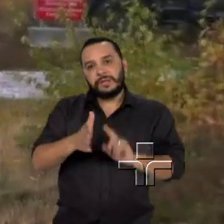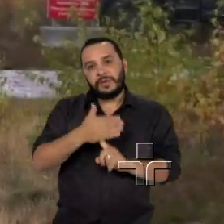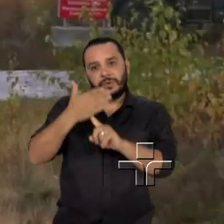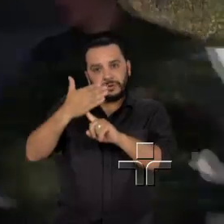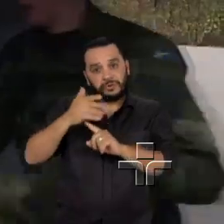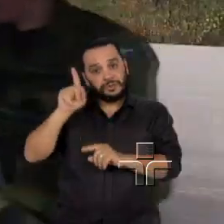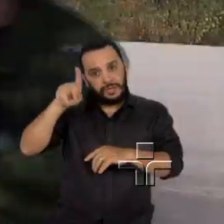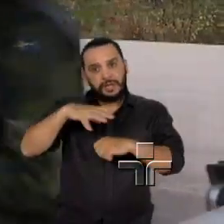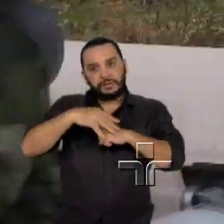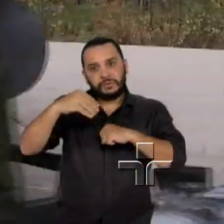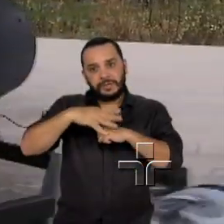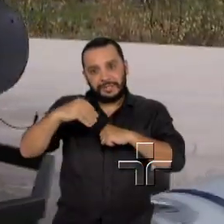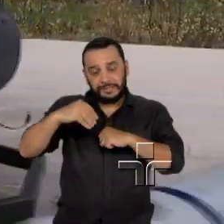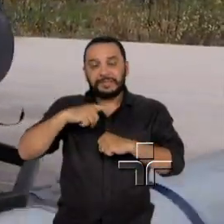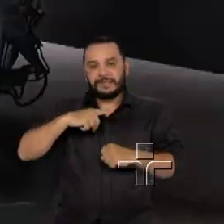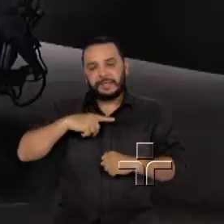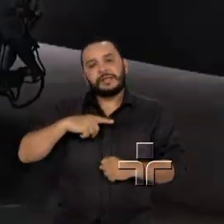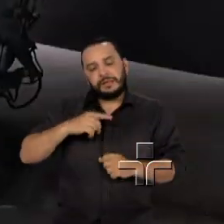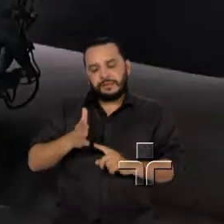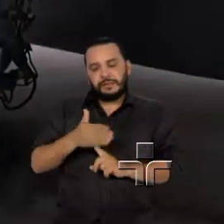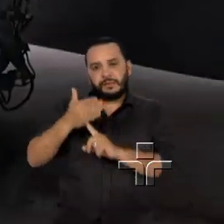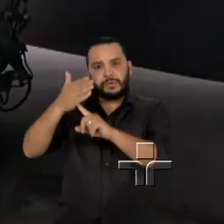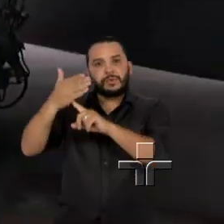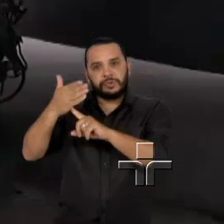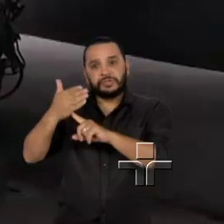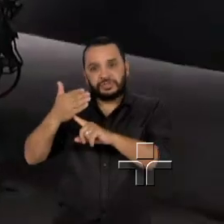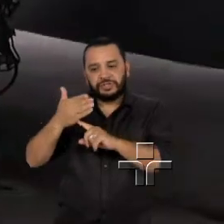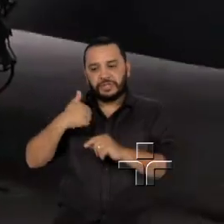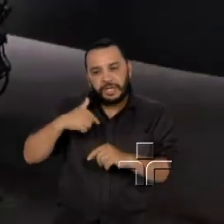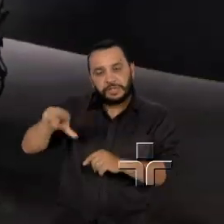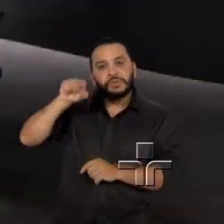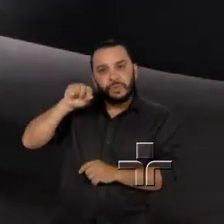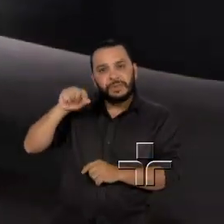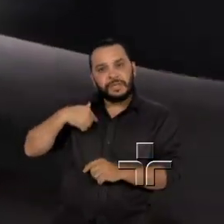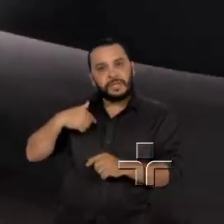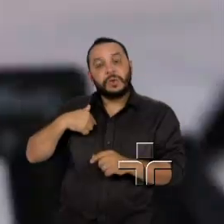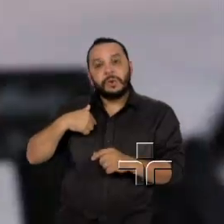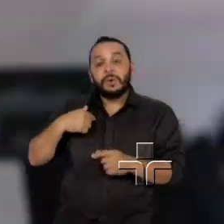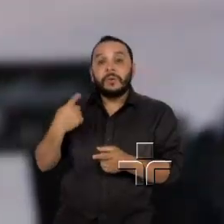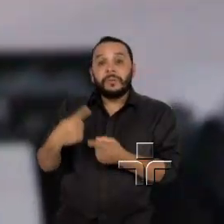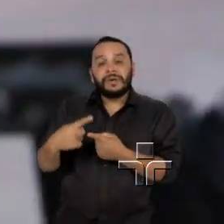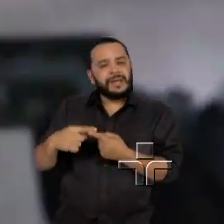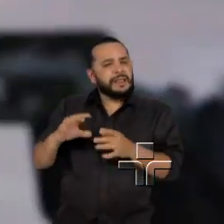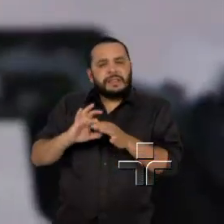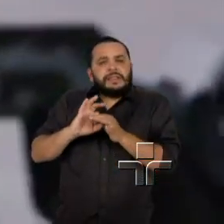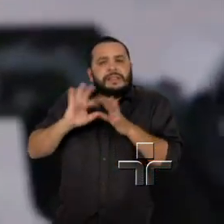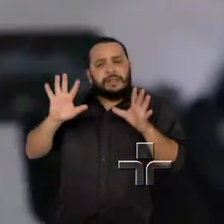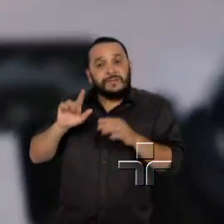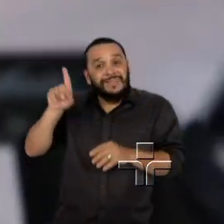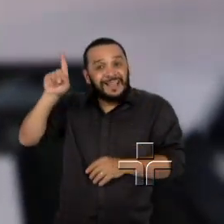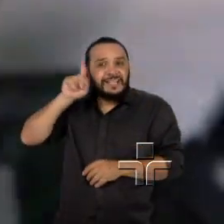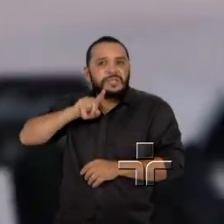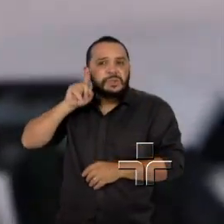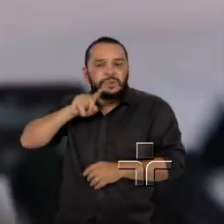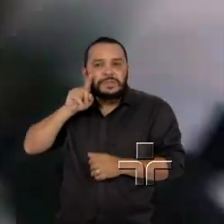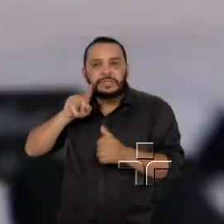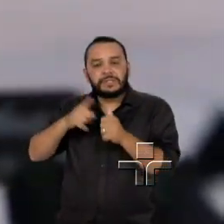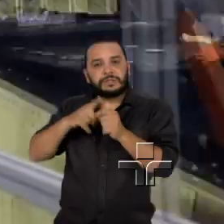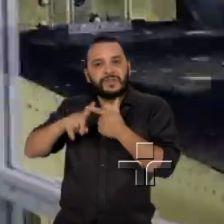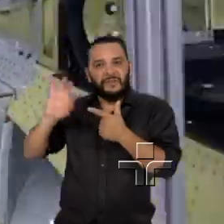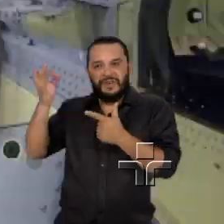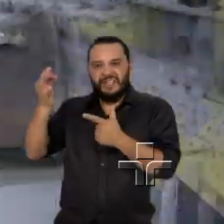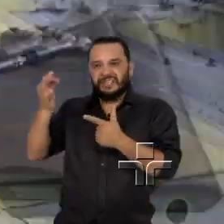de tecnologia foi um dos principais motivos para o governo optar pelo Gripen e não pelo Boeing americano ou pelo Rafale